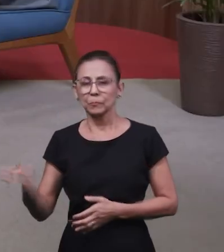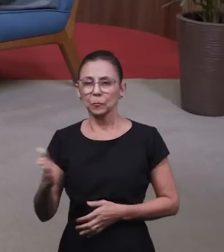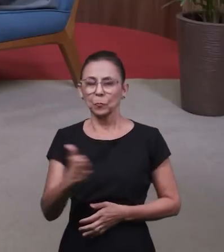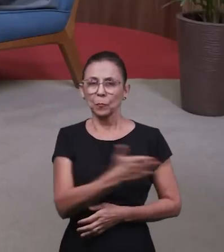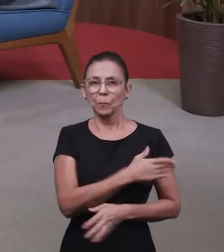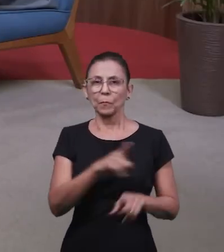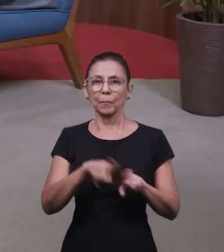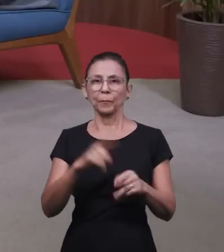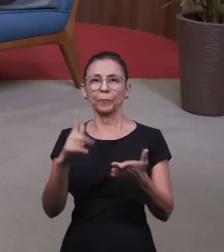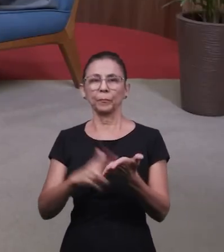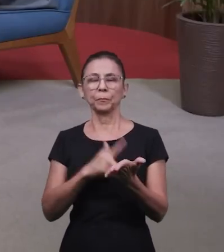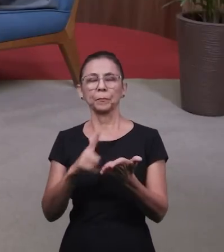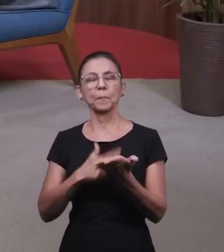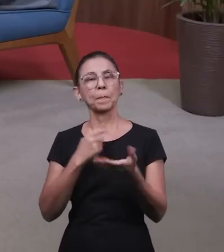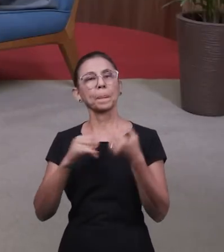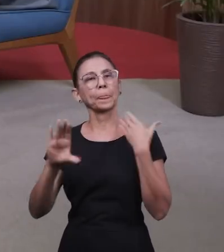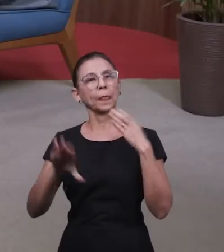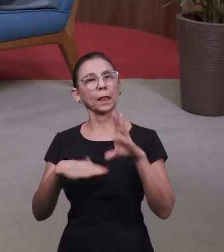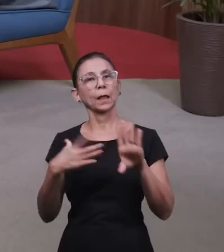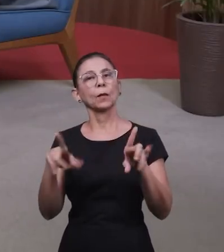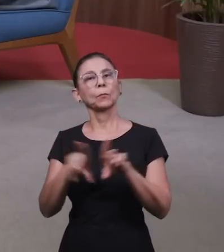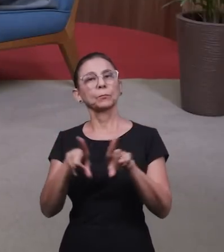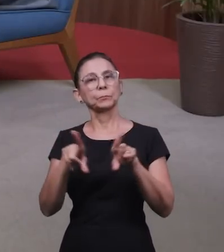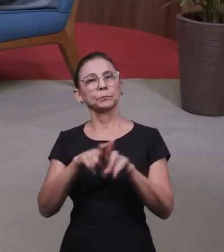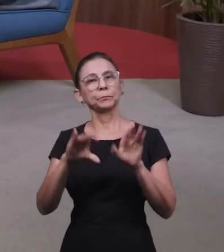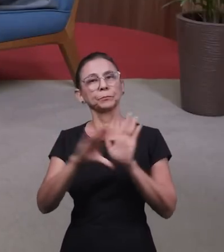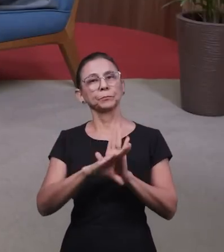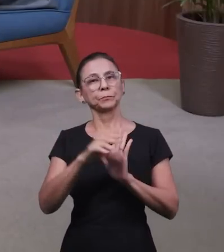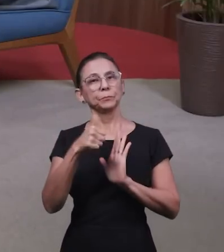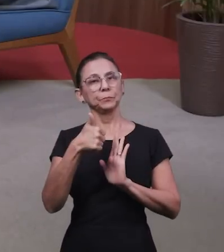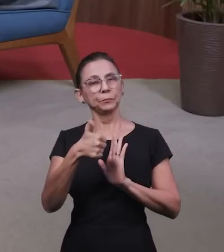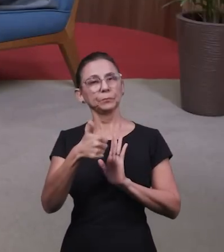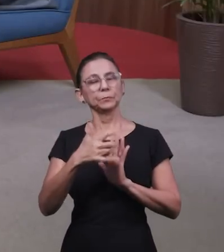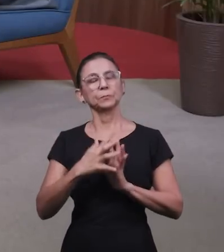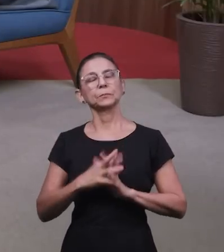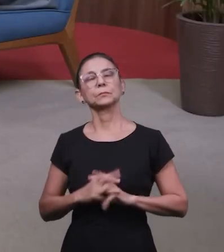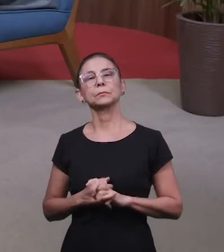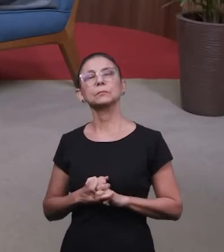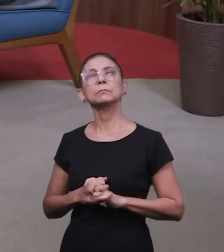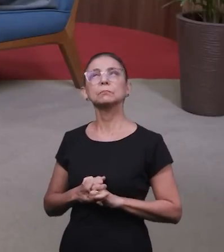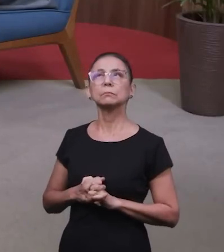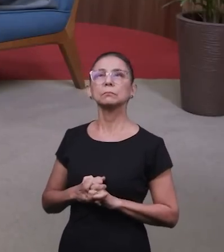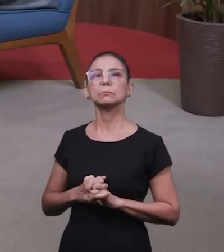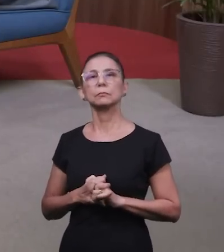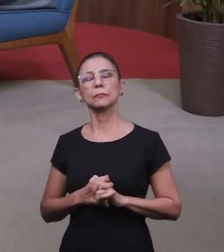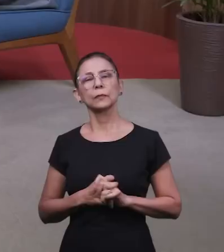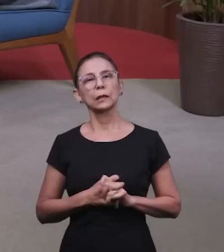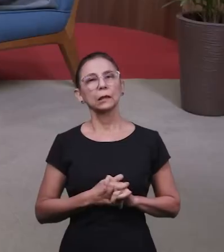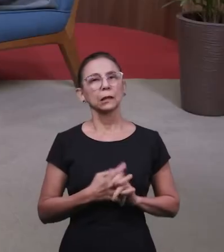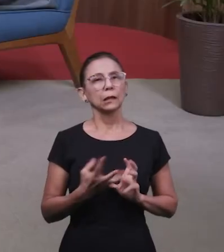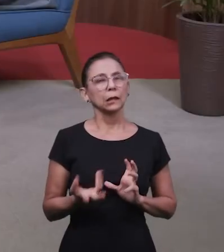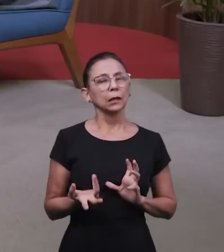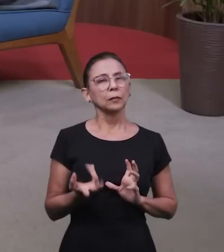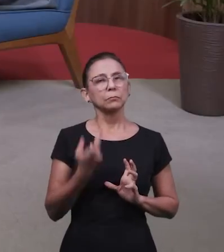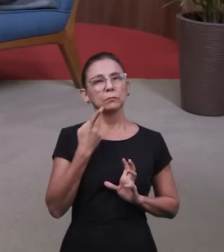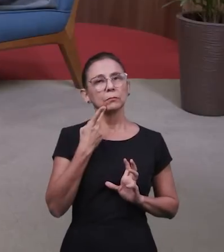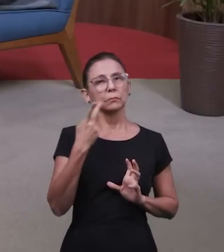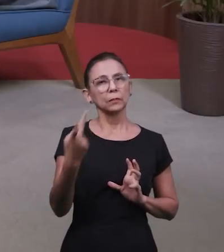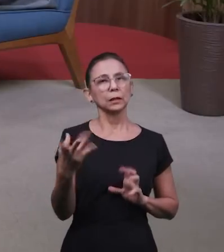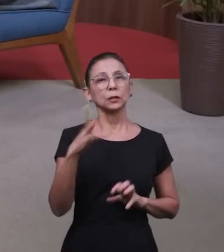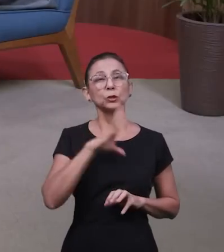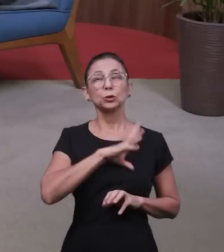outro aspecto no livro de Cantares, também no capítulo 1, que fala de um